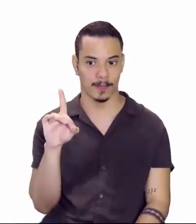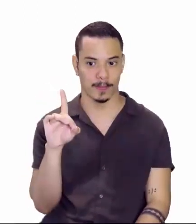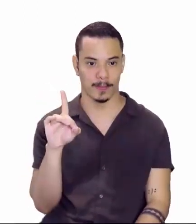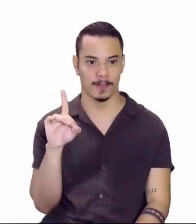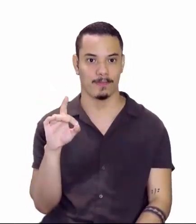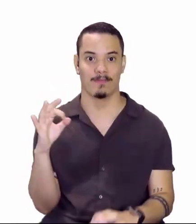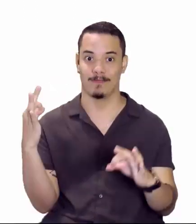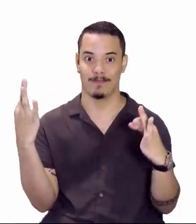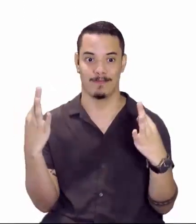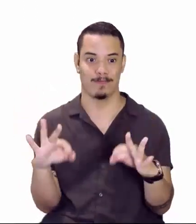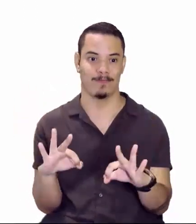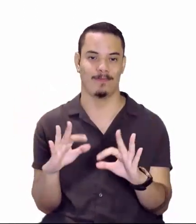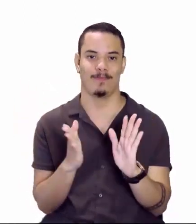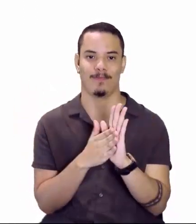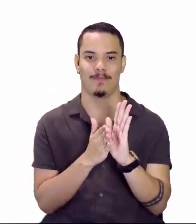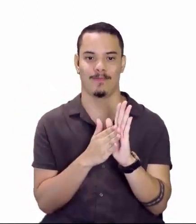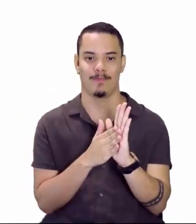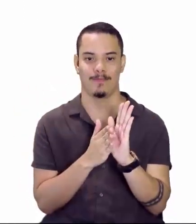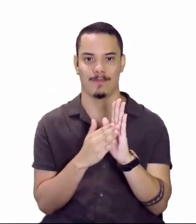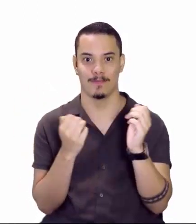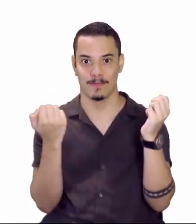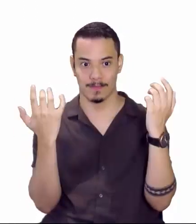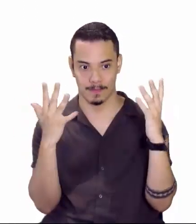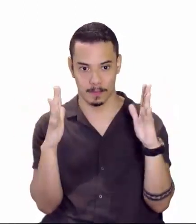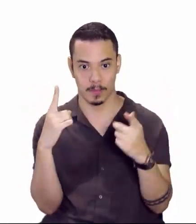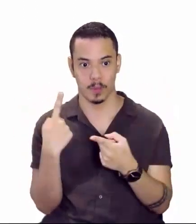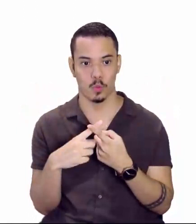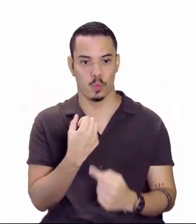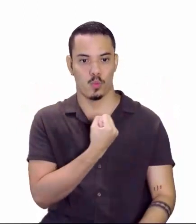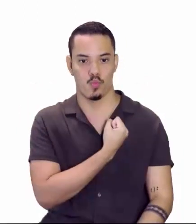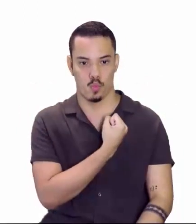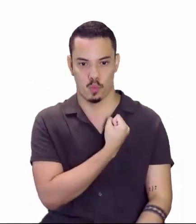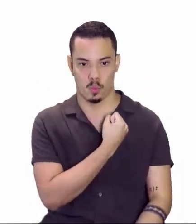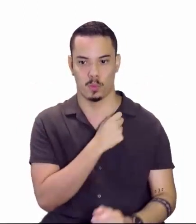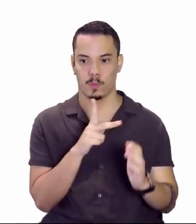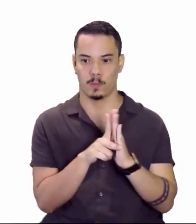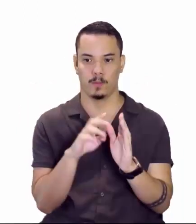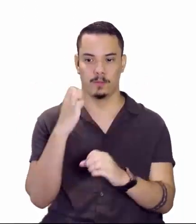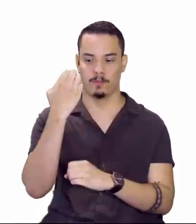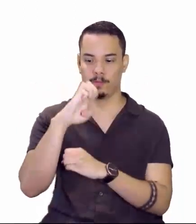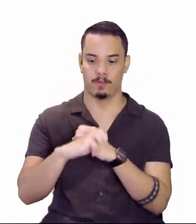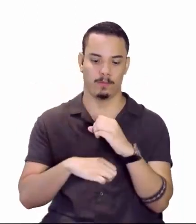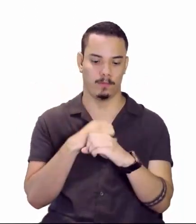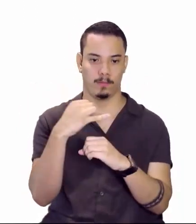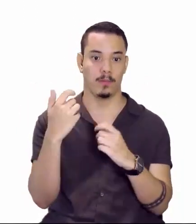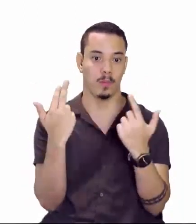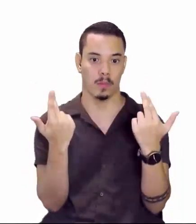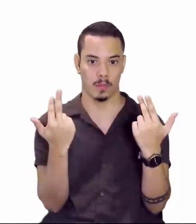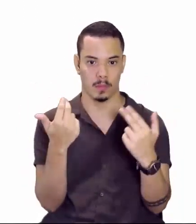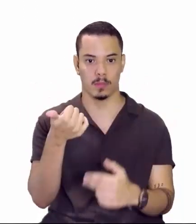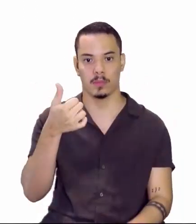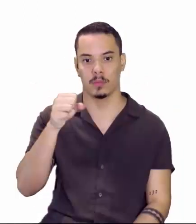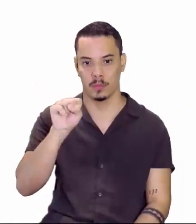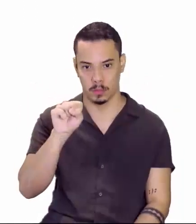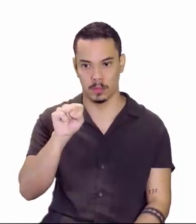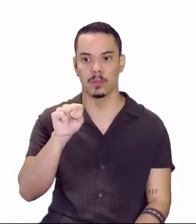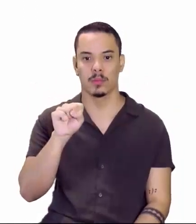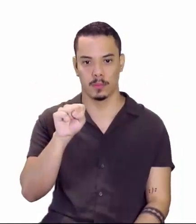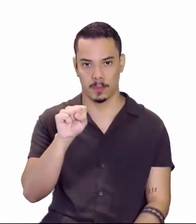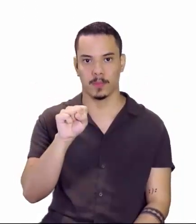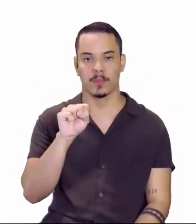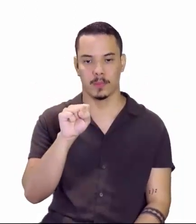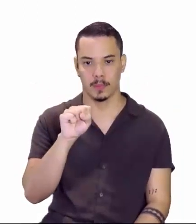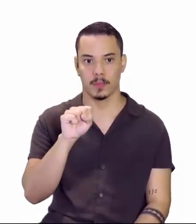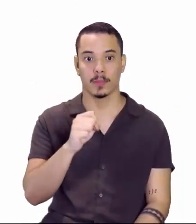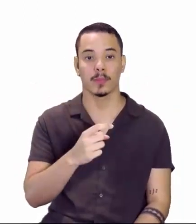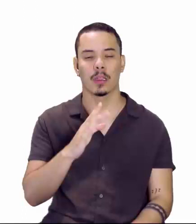D, parabéns, porque o número de elétrons é igual a 18. Veja bem,